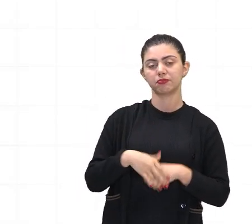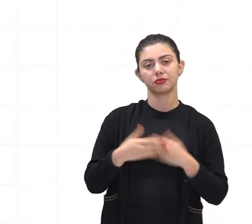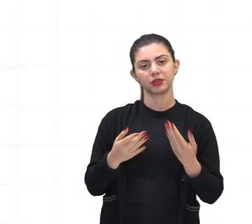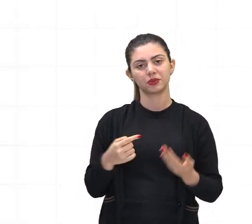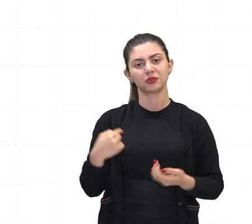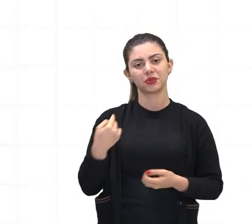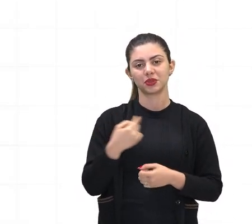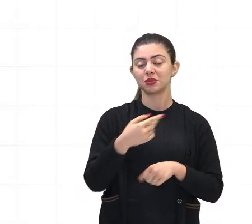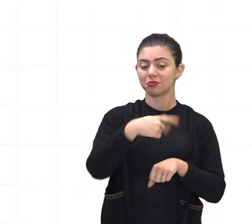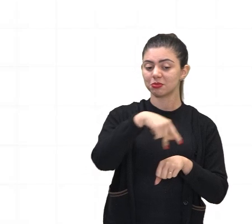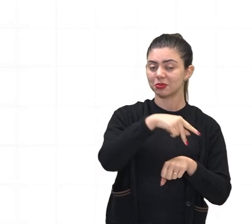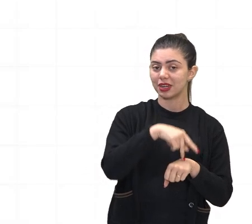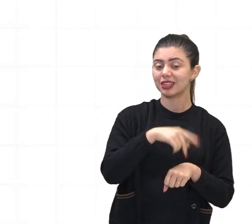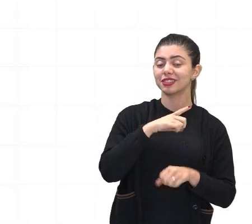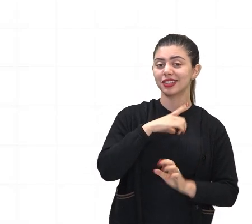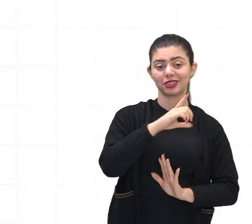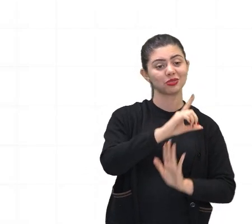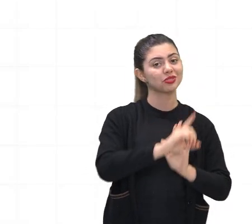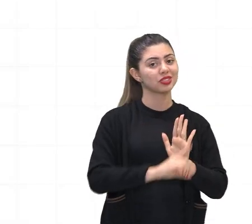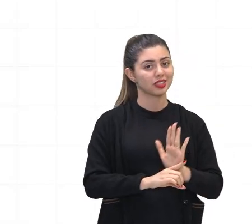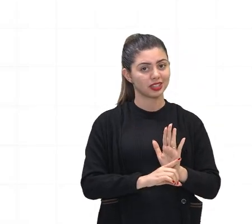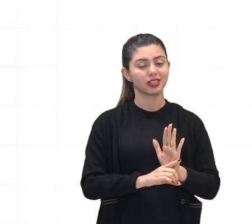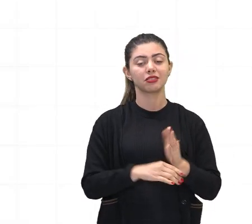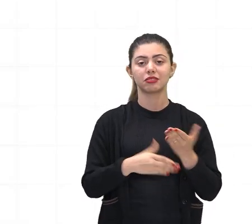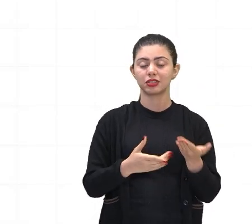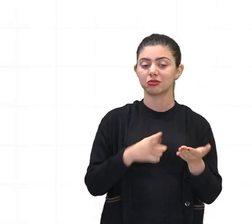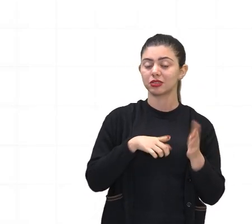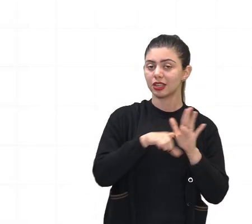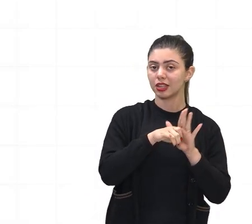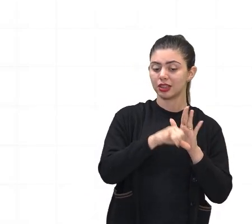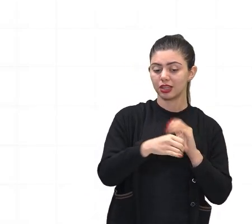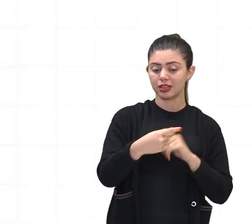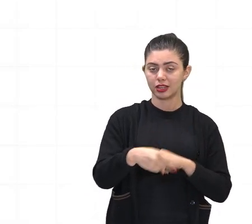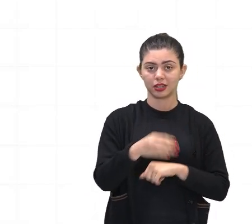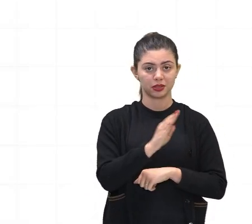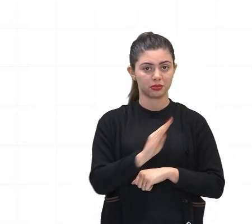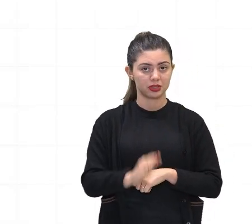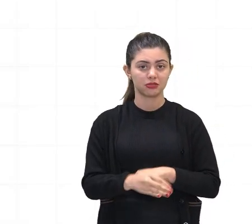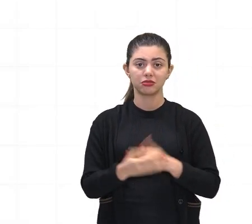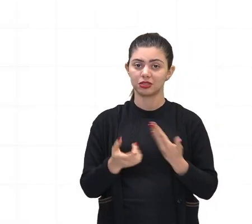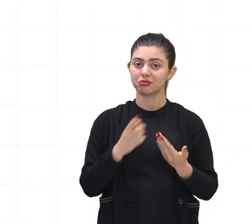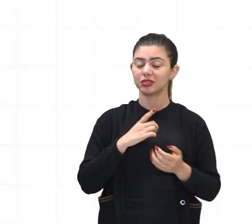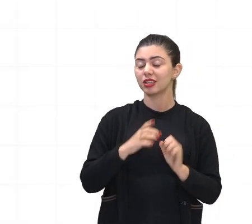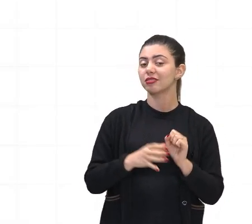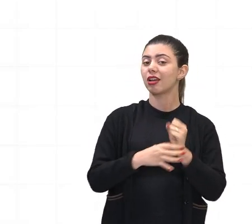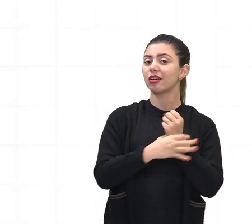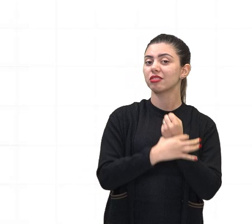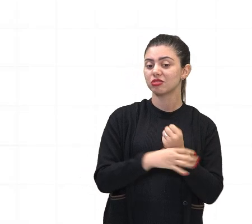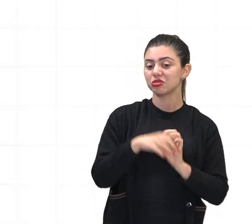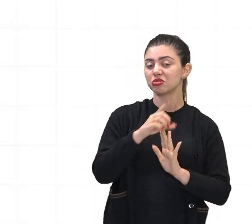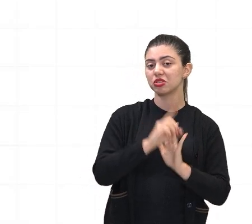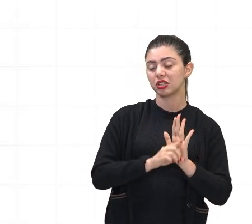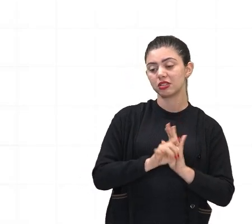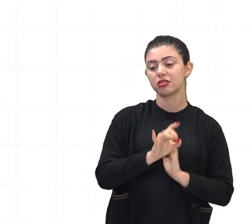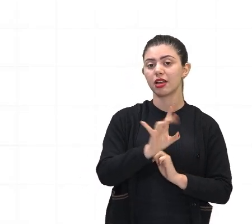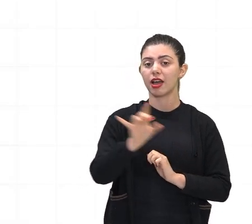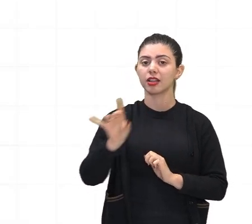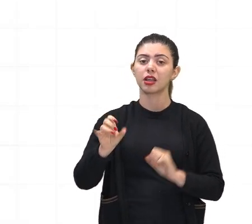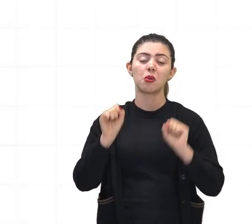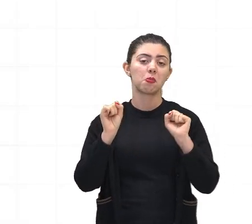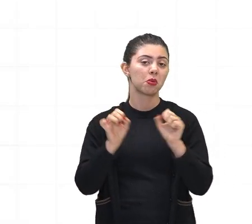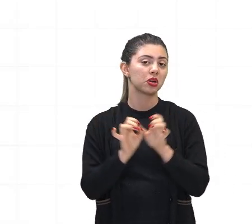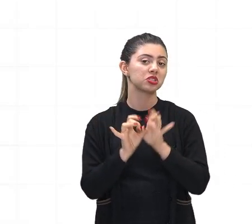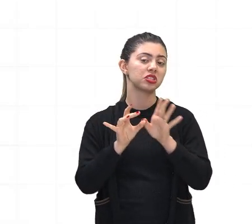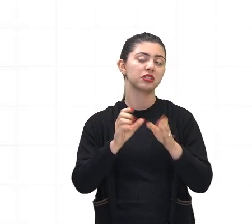nos garante esse direito, as leis do nosso país nos garantem este direito de expressar